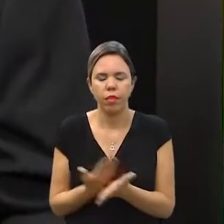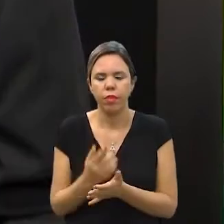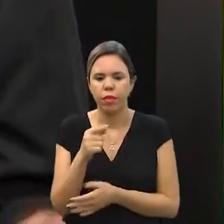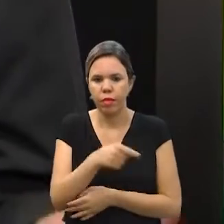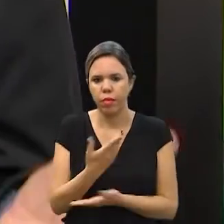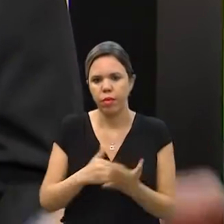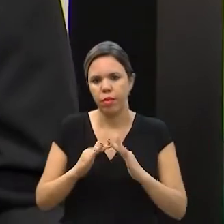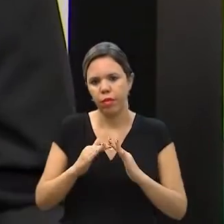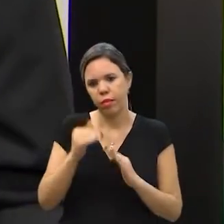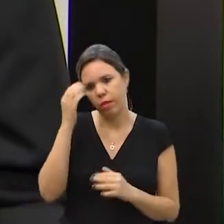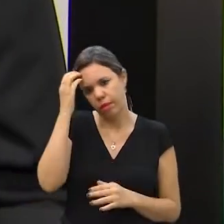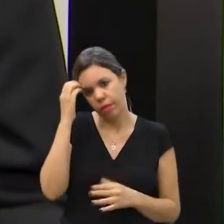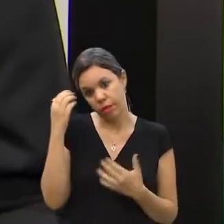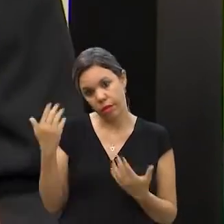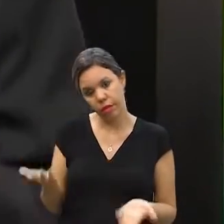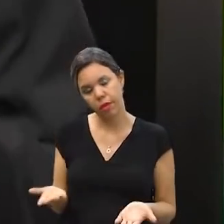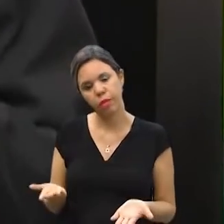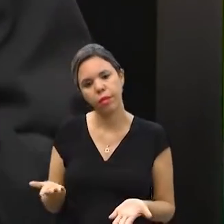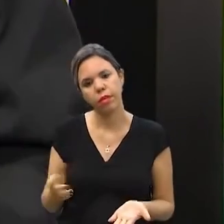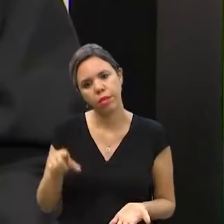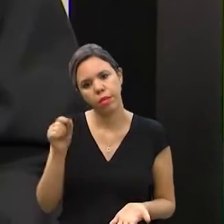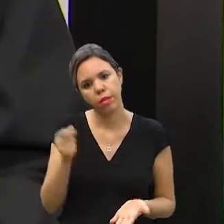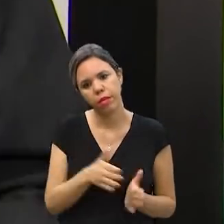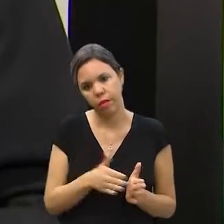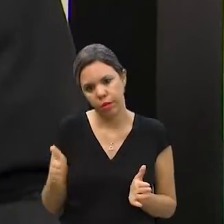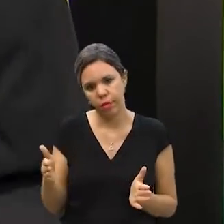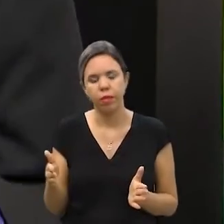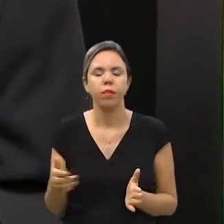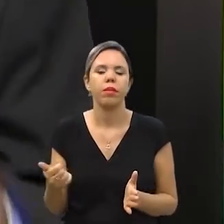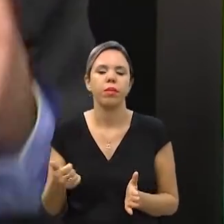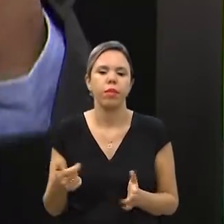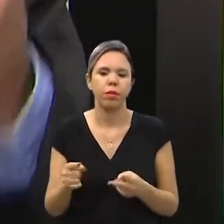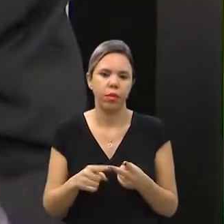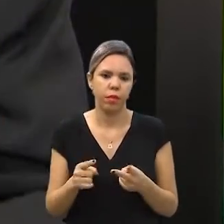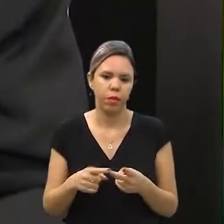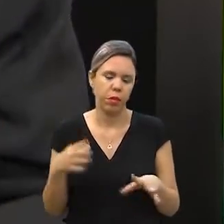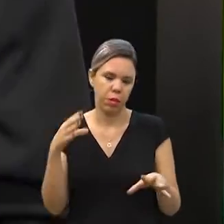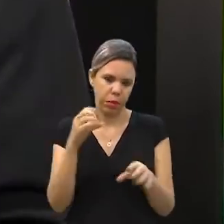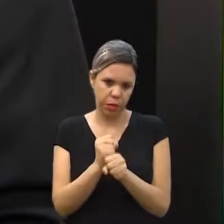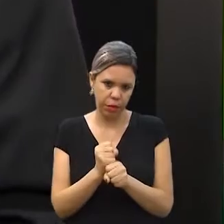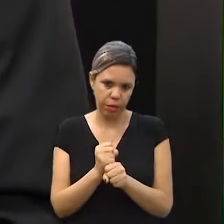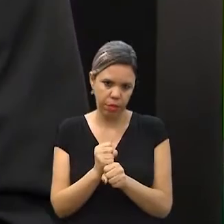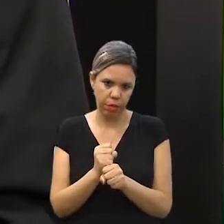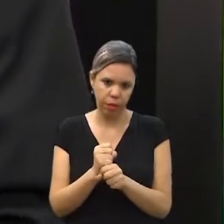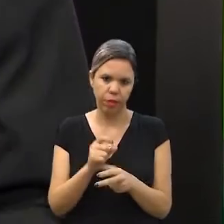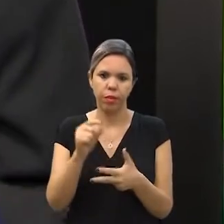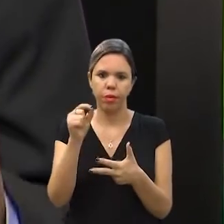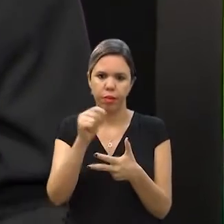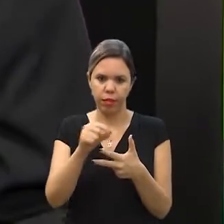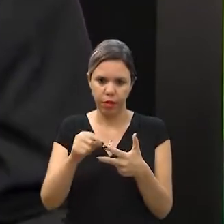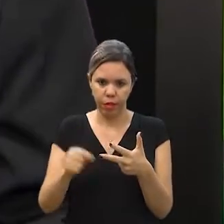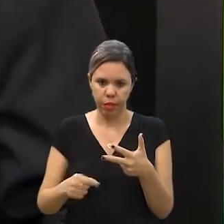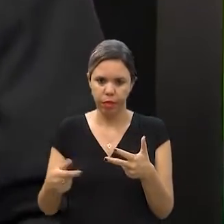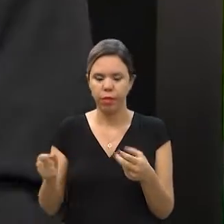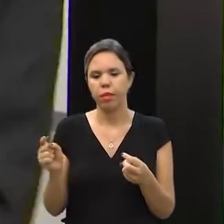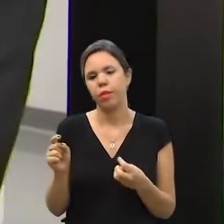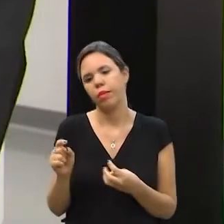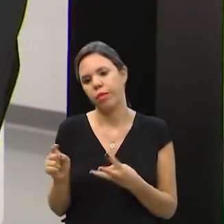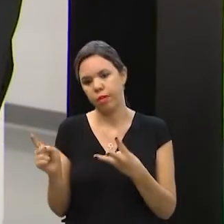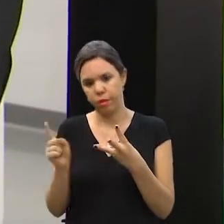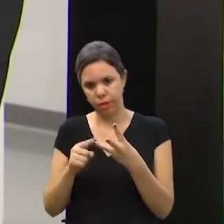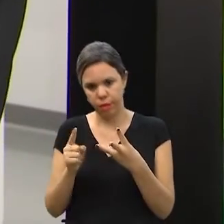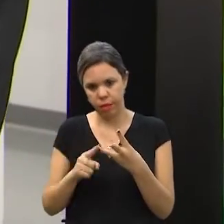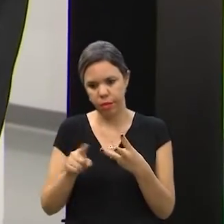quero estudar na Escola ILO de Ciência. Então, essa é a primeira parte. Segundo é a nota do Enem. E terceiro,